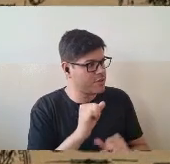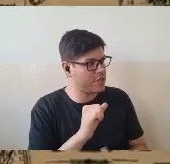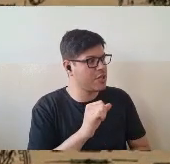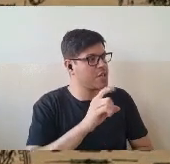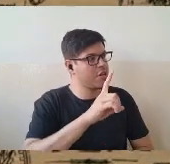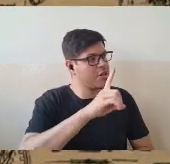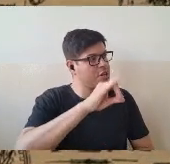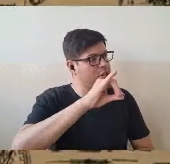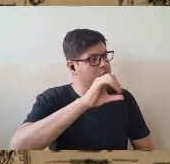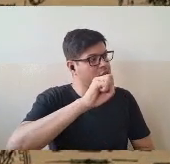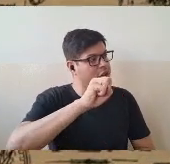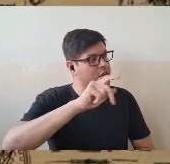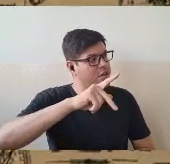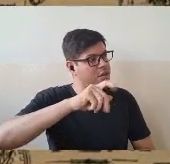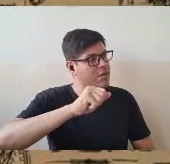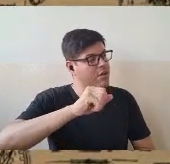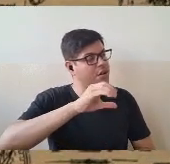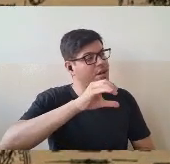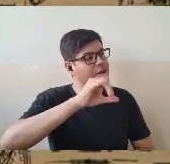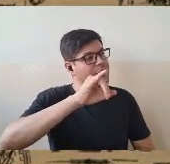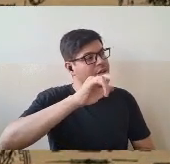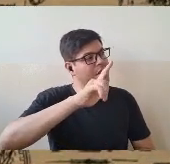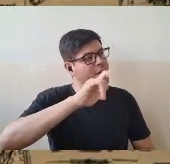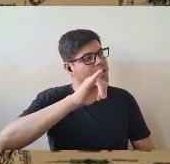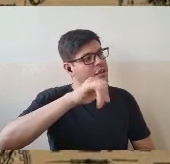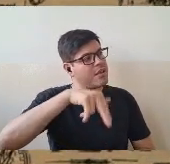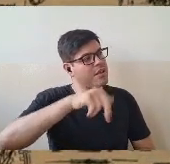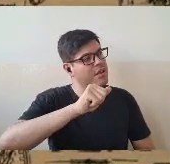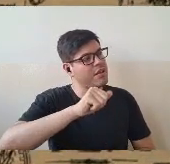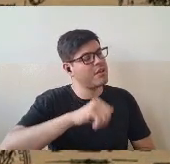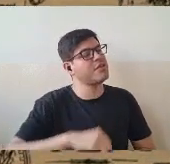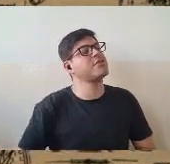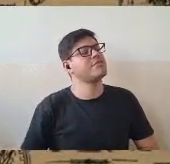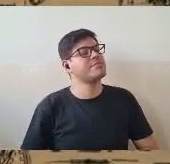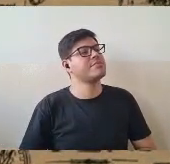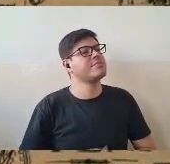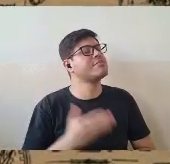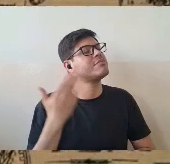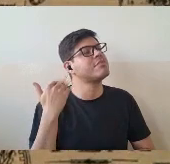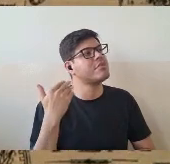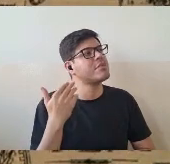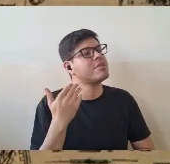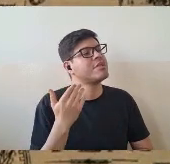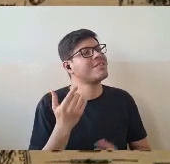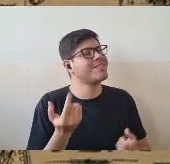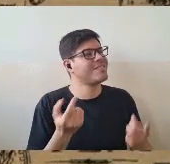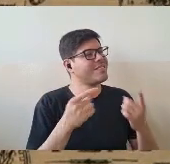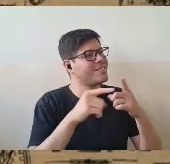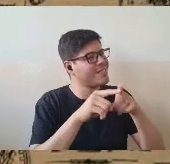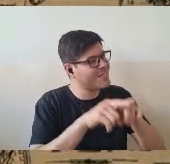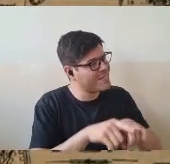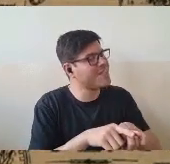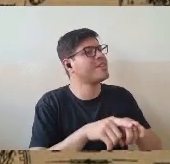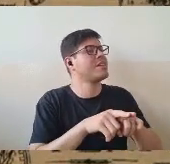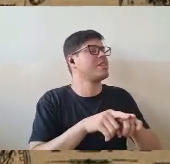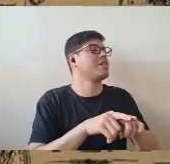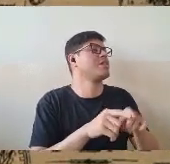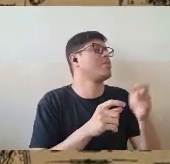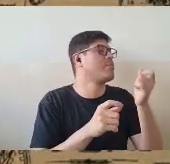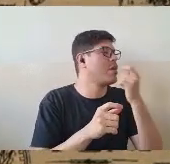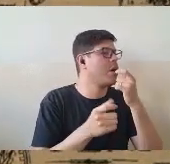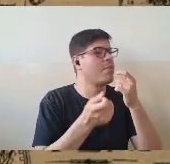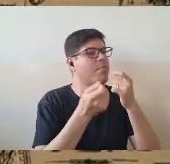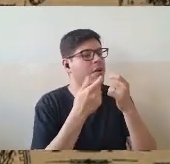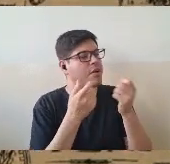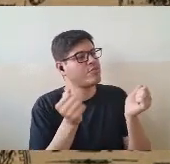associada? Antigamente a gente associava com a Despacilina. Porque uma faz Tem efeito a imediato... procaína que já tem anestésico, né? Ah. Entendeu? Então a gente